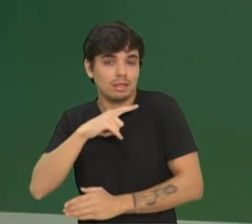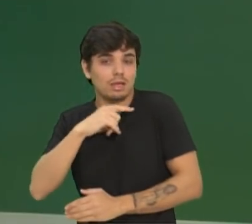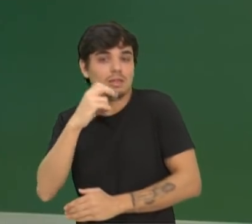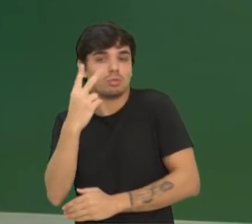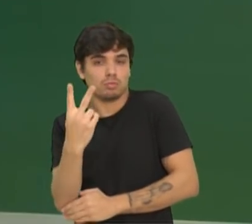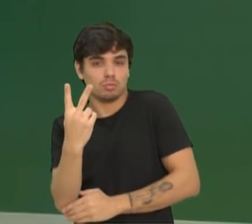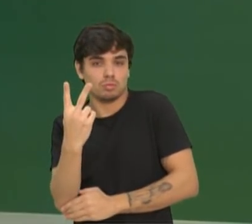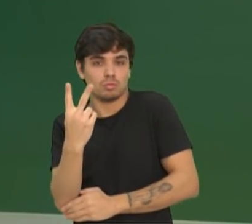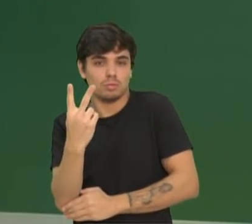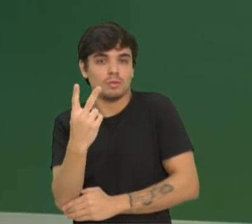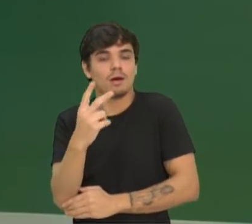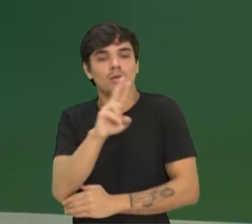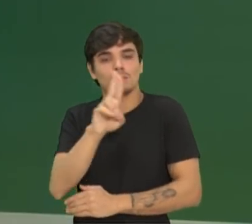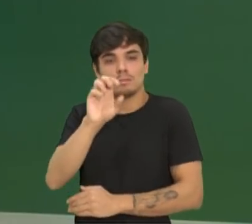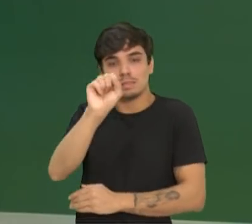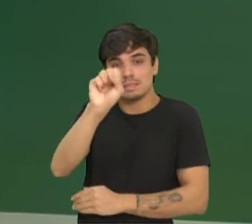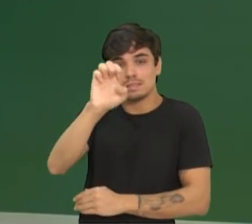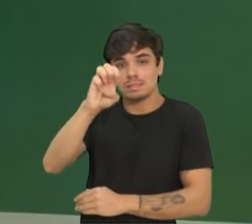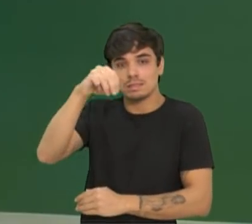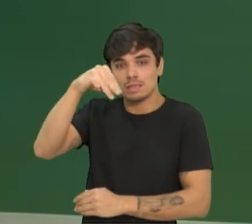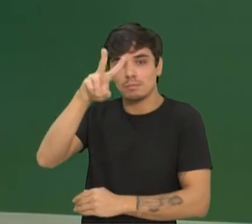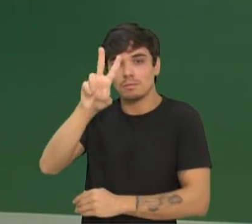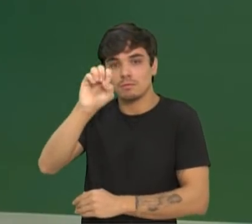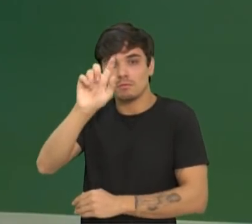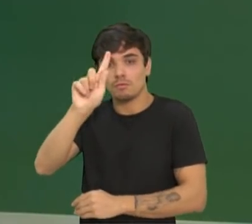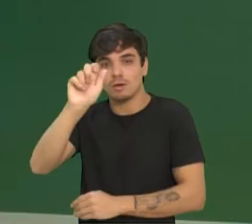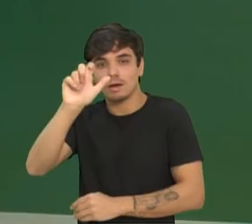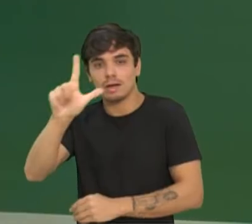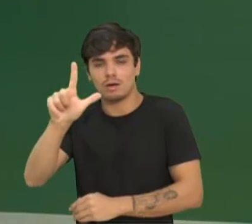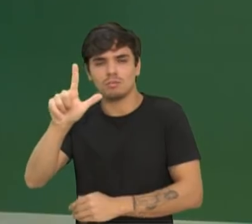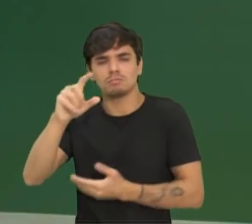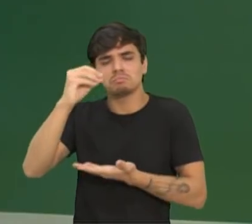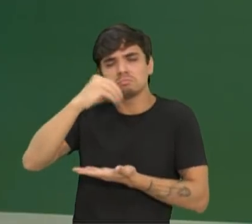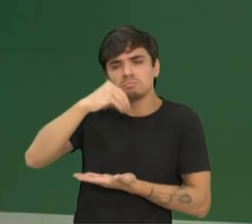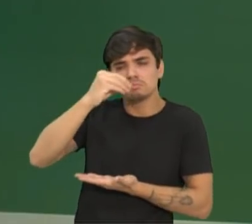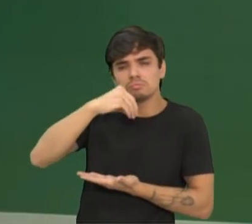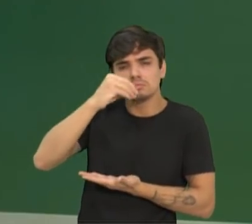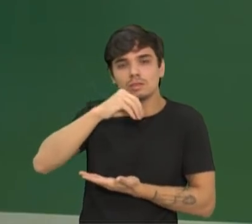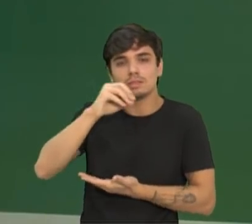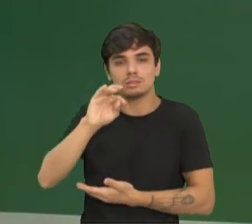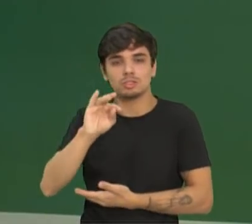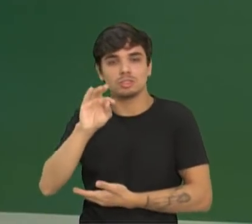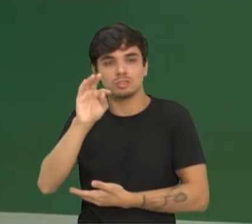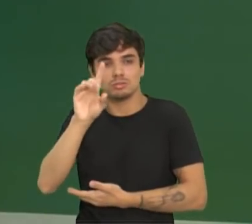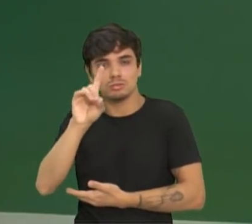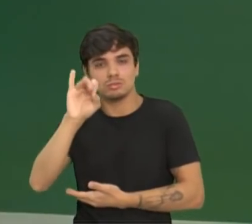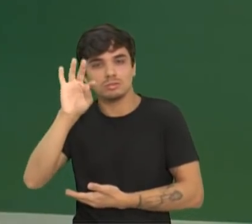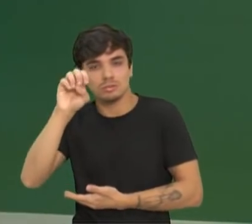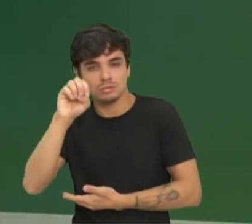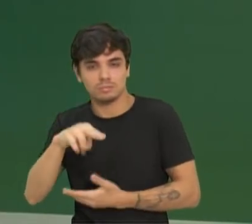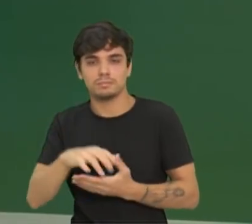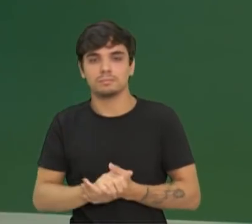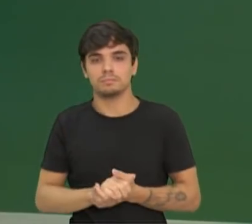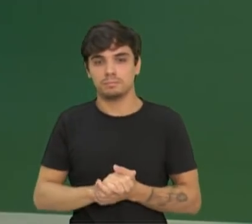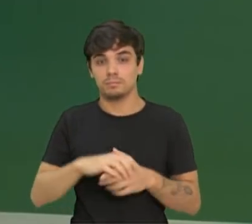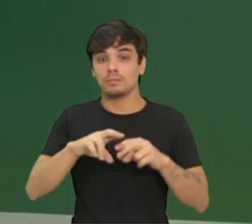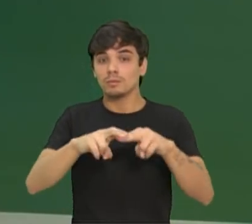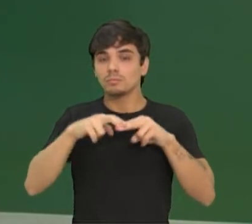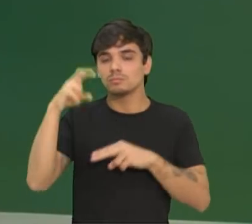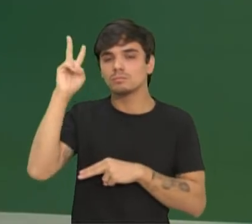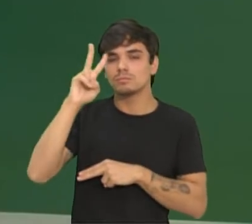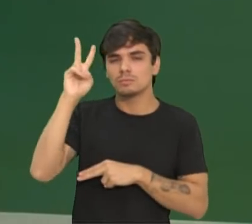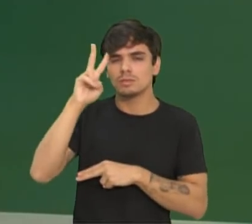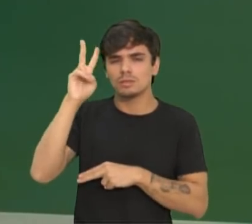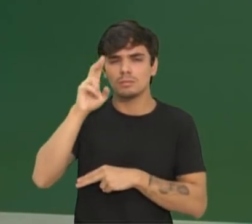será uma semivogal, uma vogal pronunciada de uma maneira mais fraca, será um ditongo, certo? Então lembre-se, em